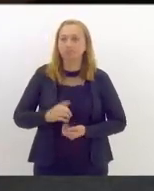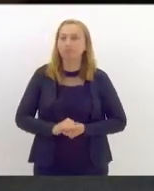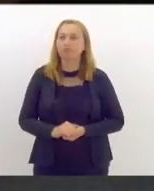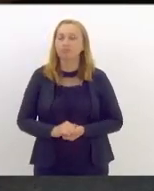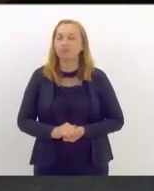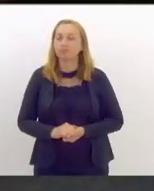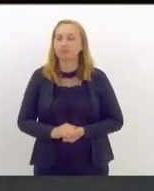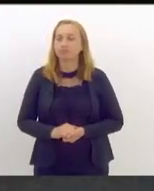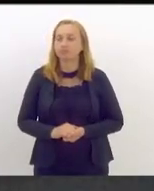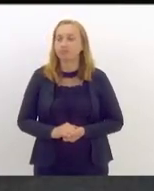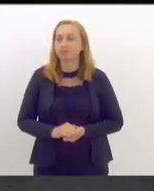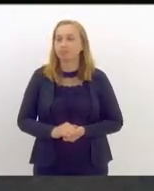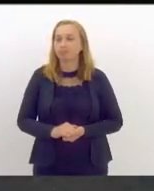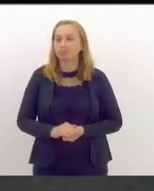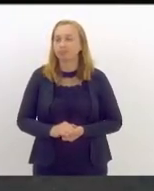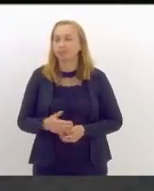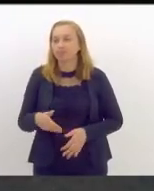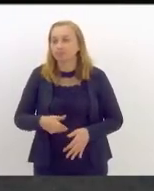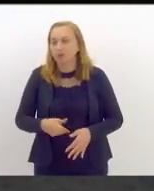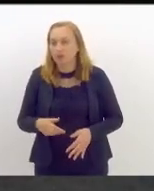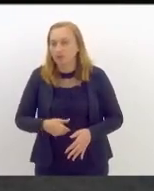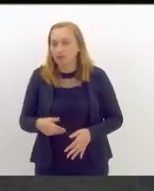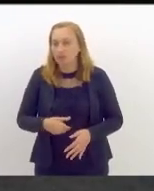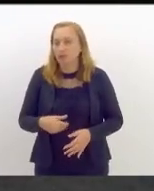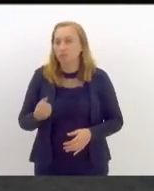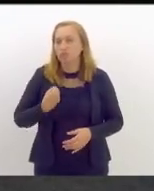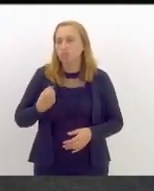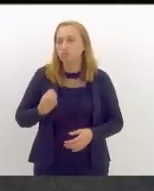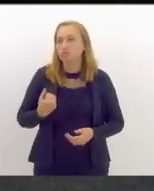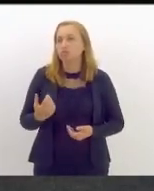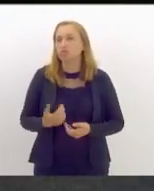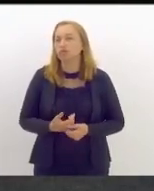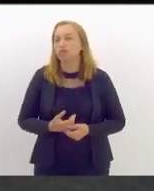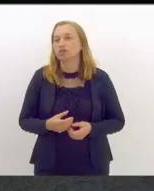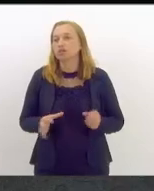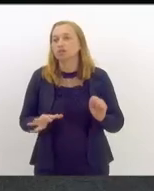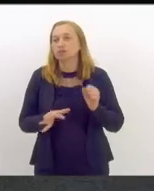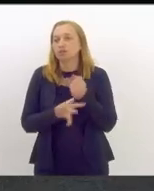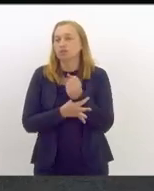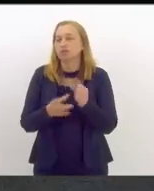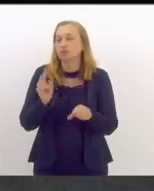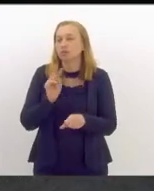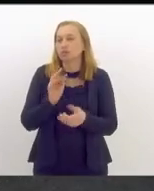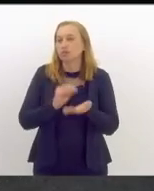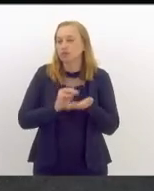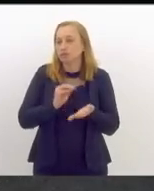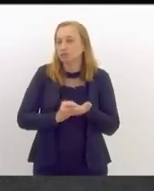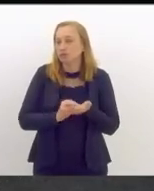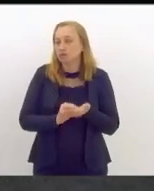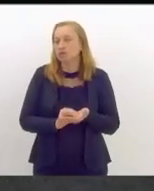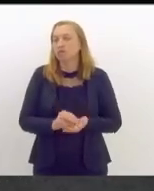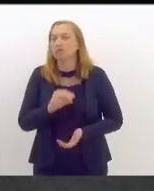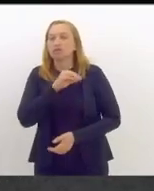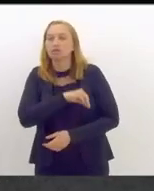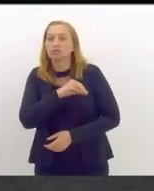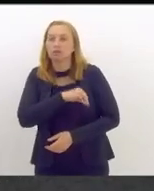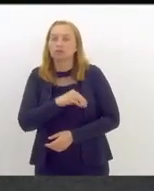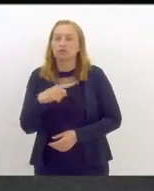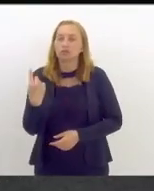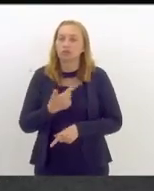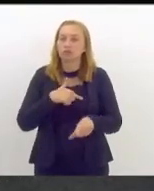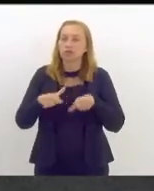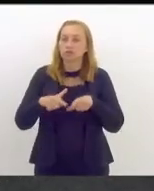os índices né de fome presidente de insegurança da renda dos nossos trabalhadores